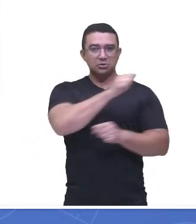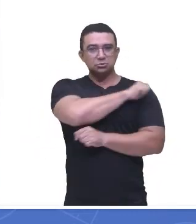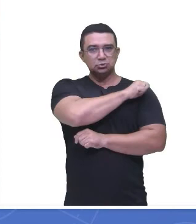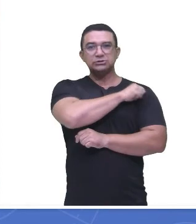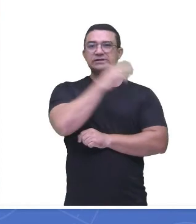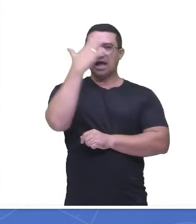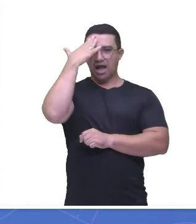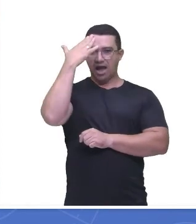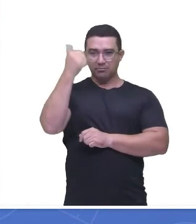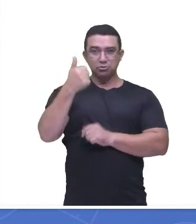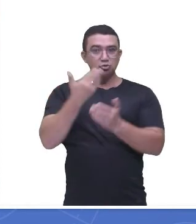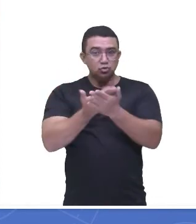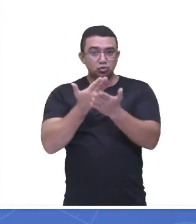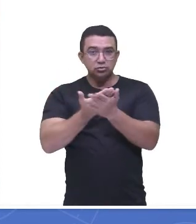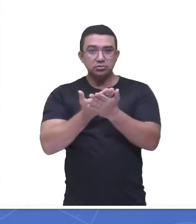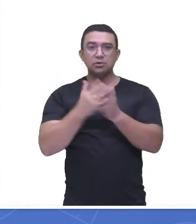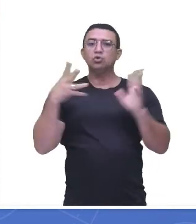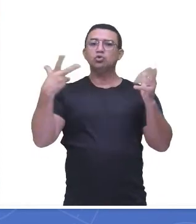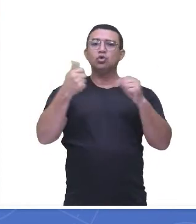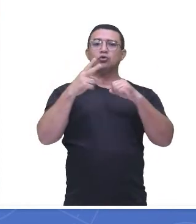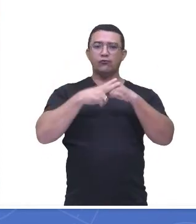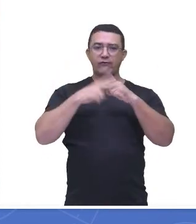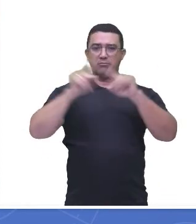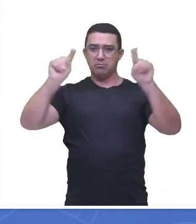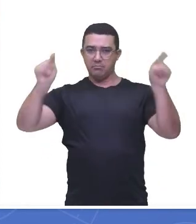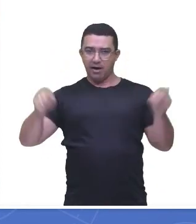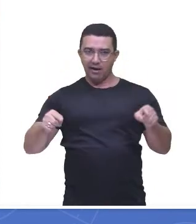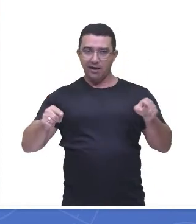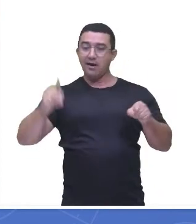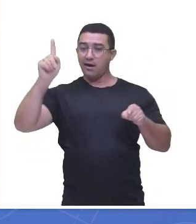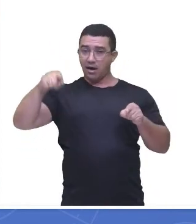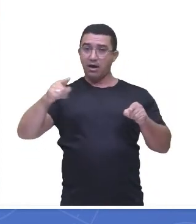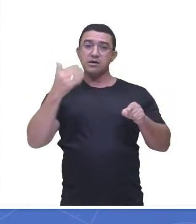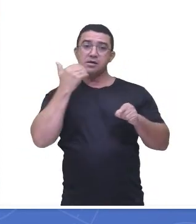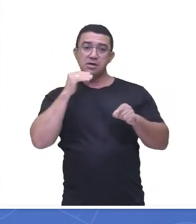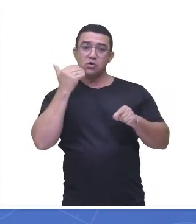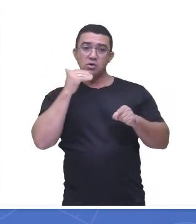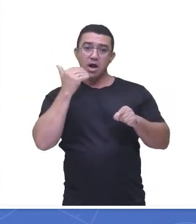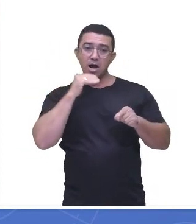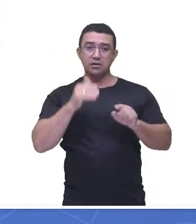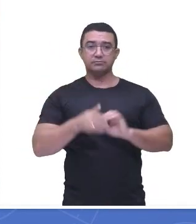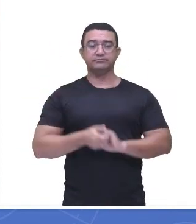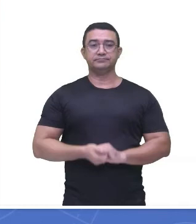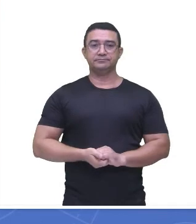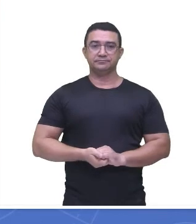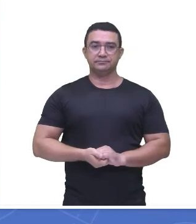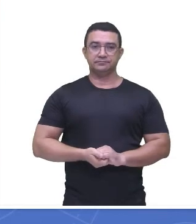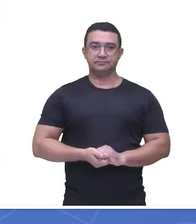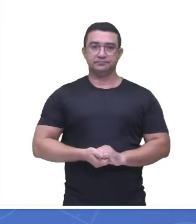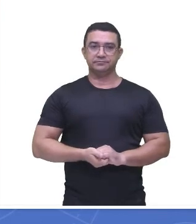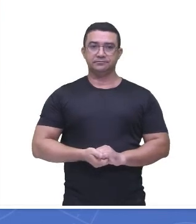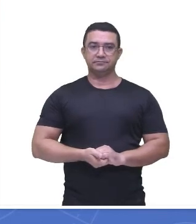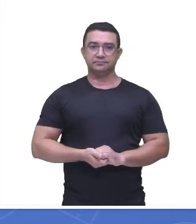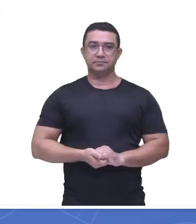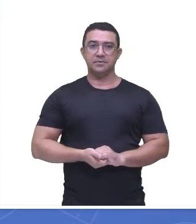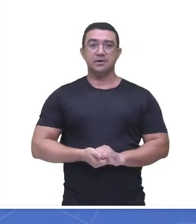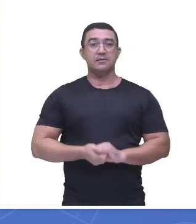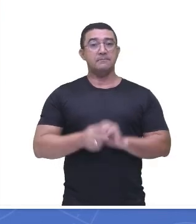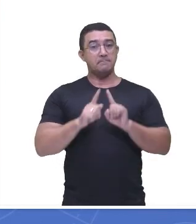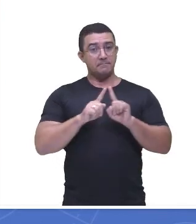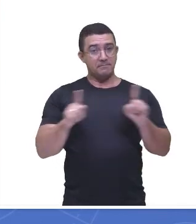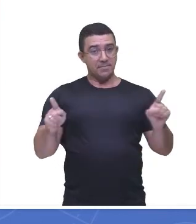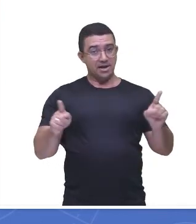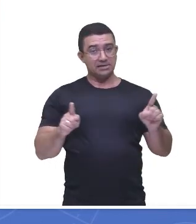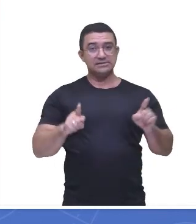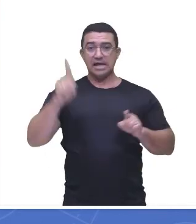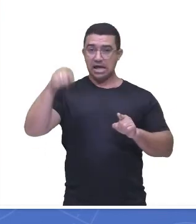né? Todos os verbos entre parênteses são irregulares. Eu já disse, já afirmei lá no enunciado da questão. No